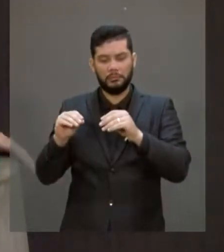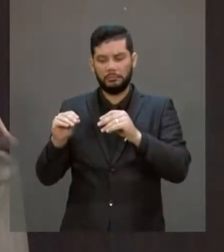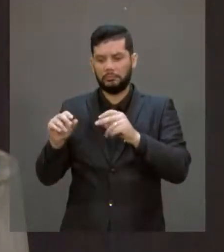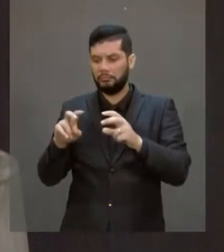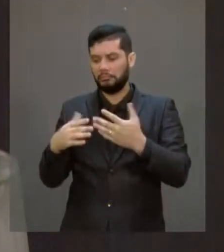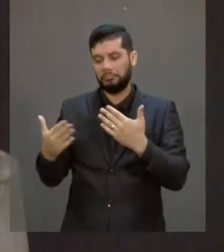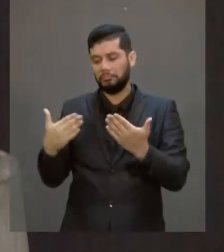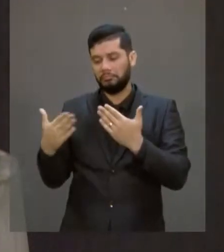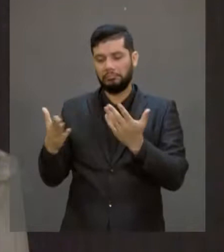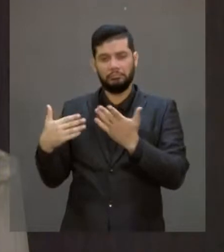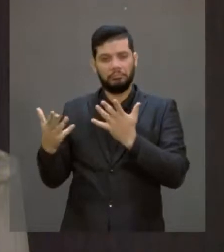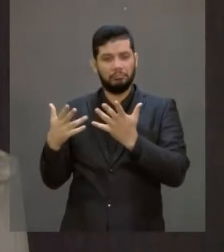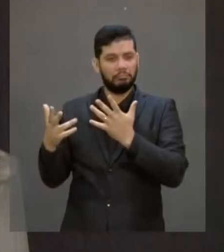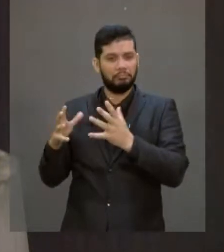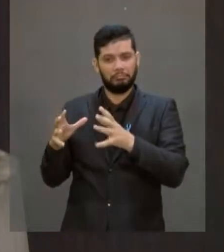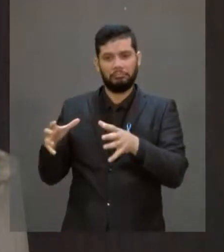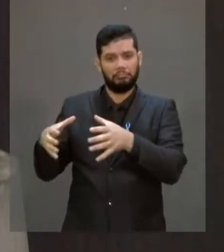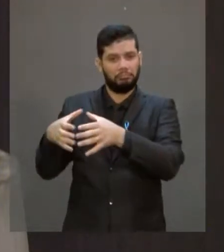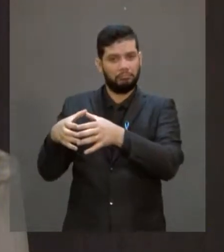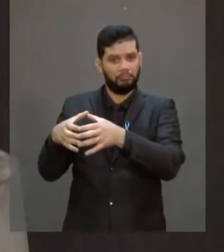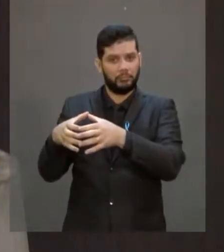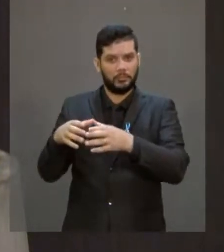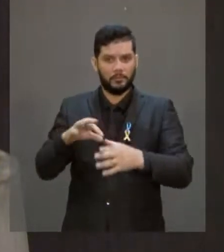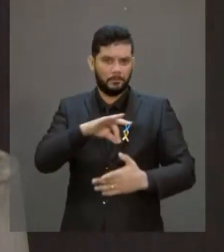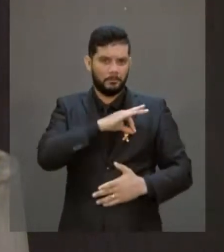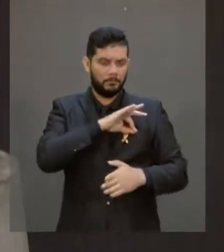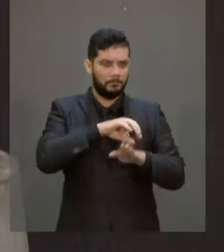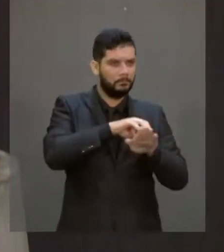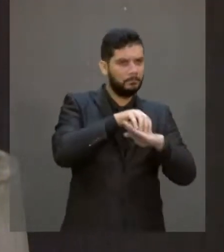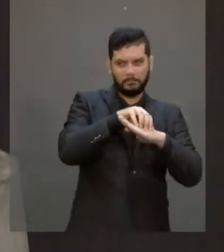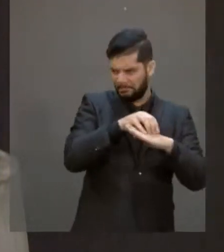policial, abordagem essa que resultou